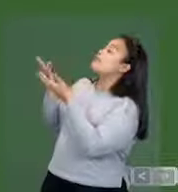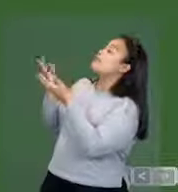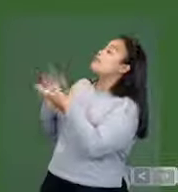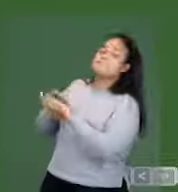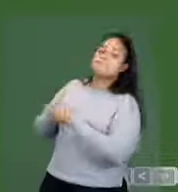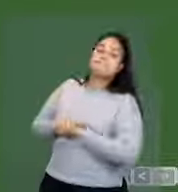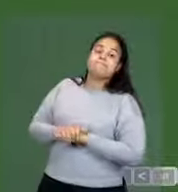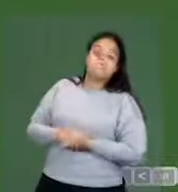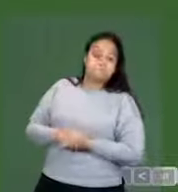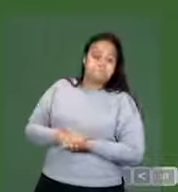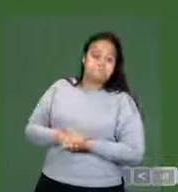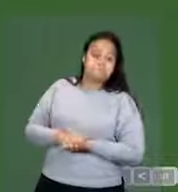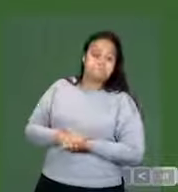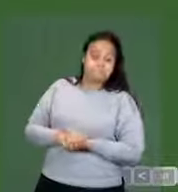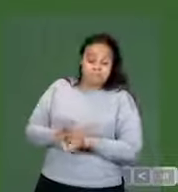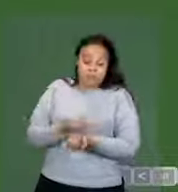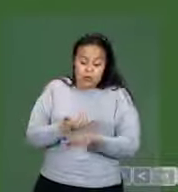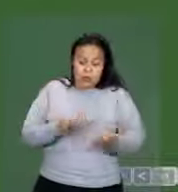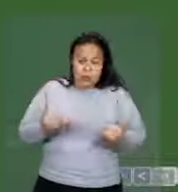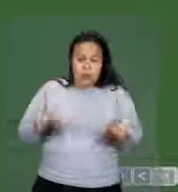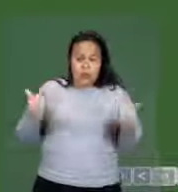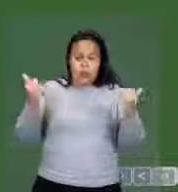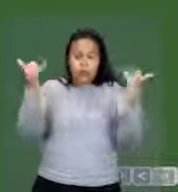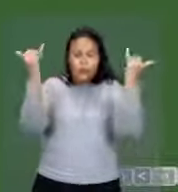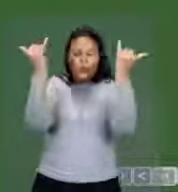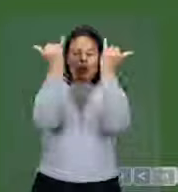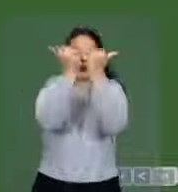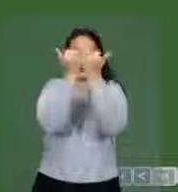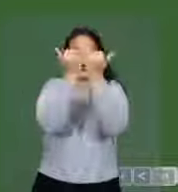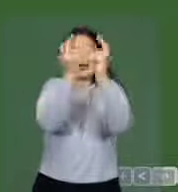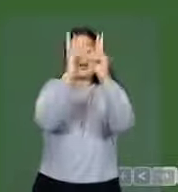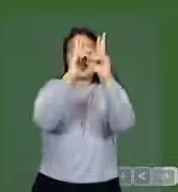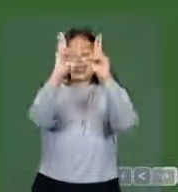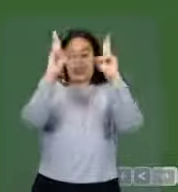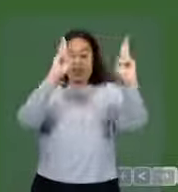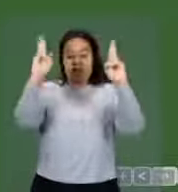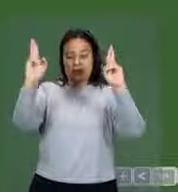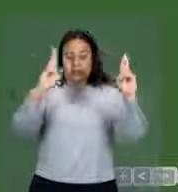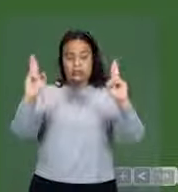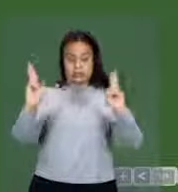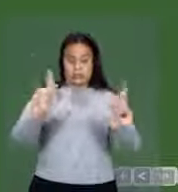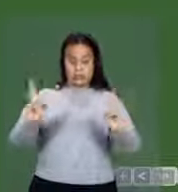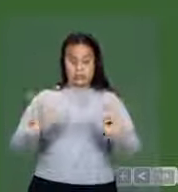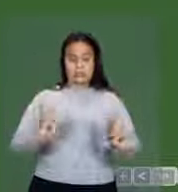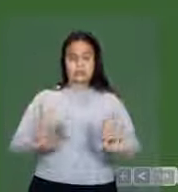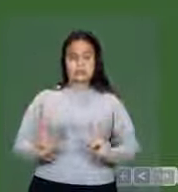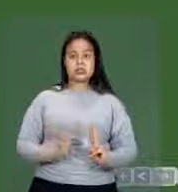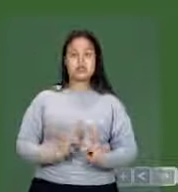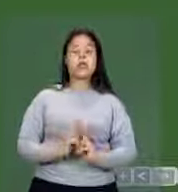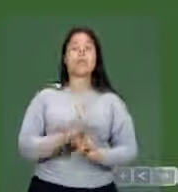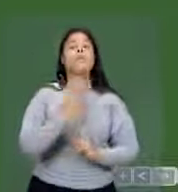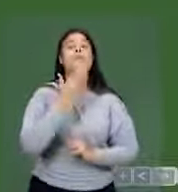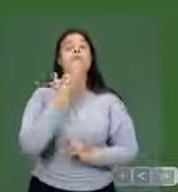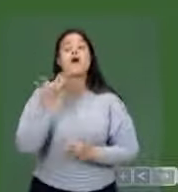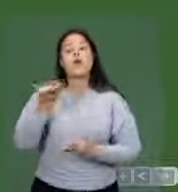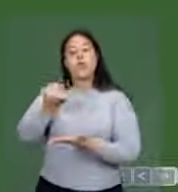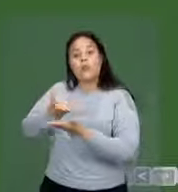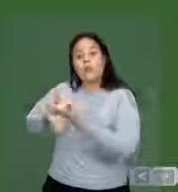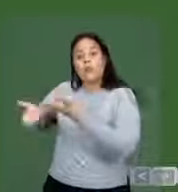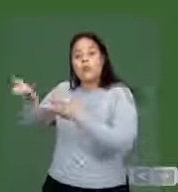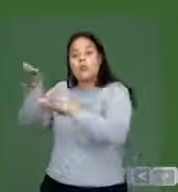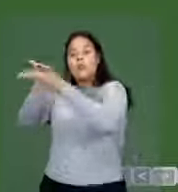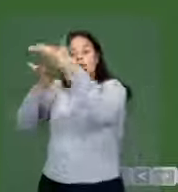intensidade da corrente elétrica é a relação entre a carga que atravessa a área da seção